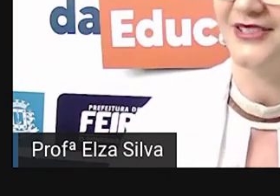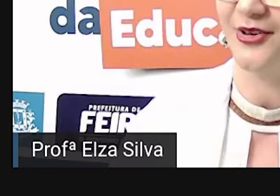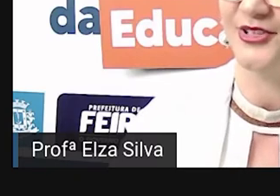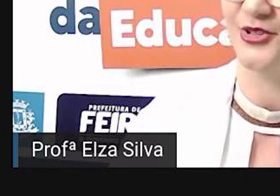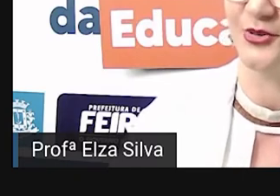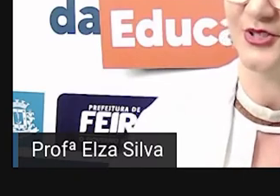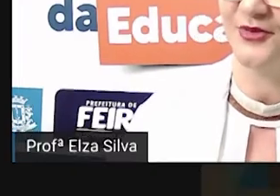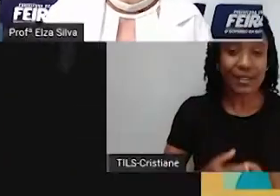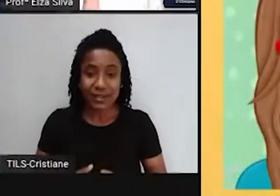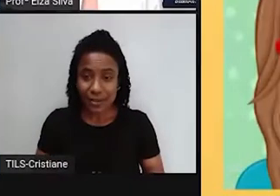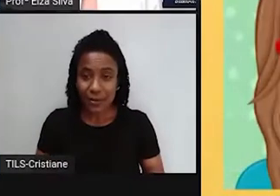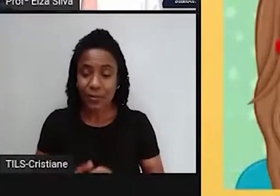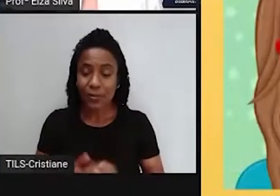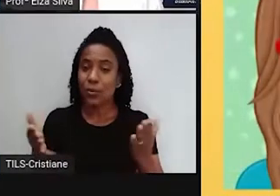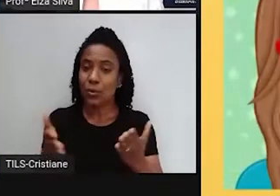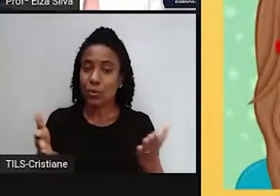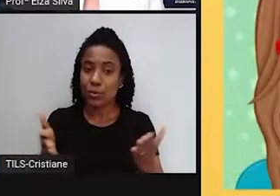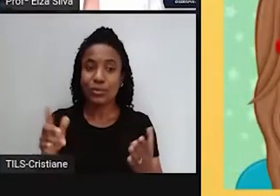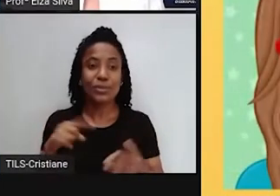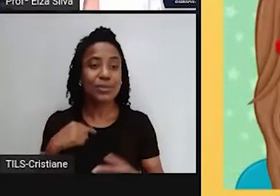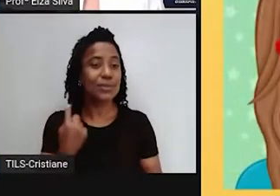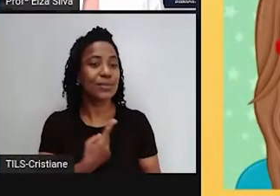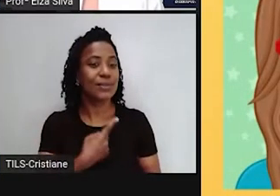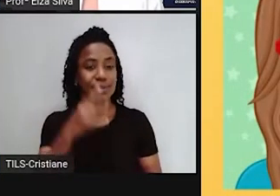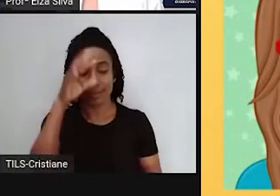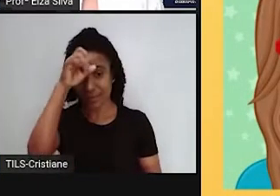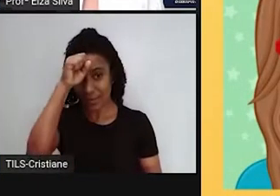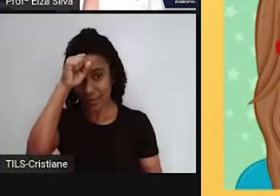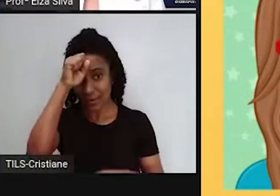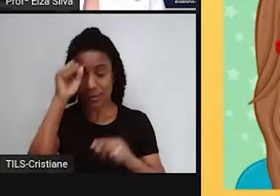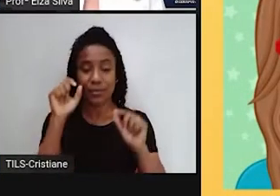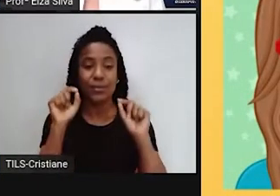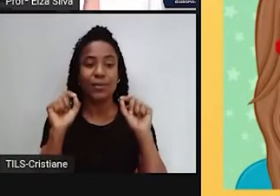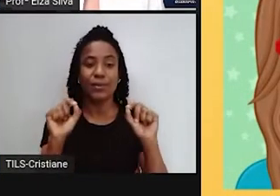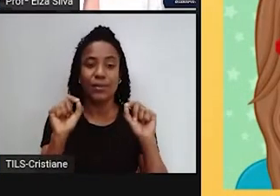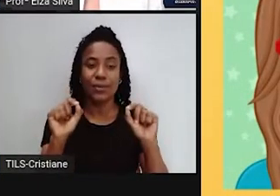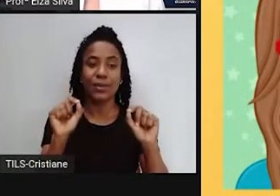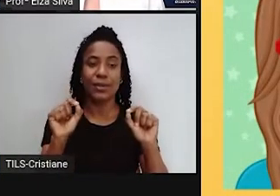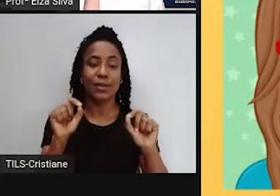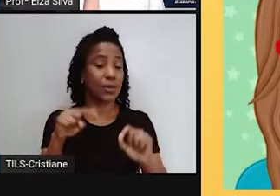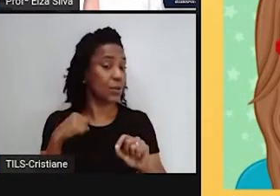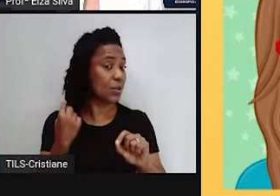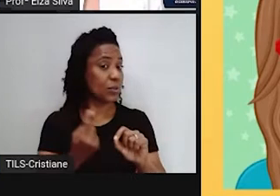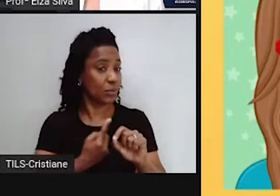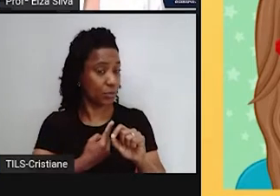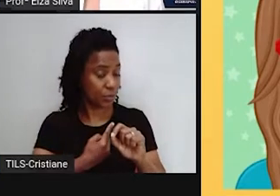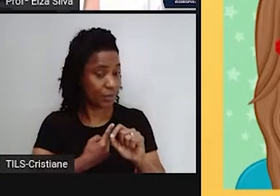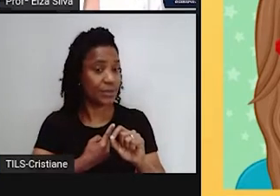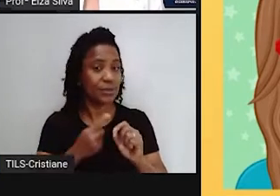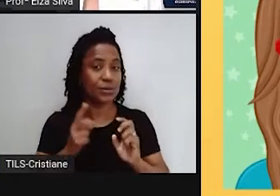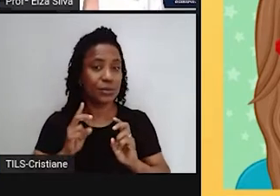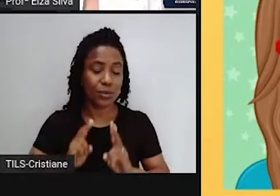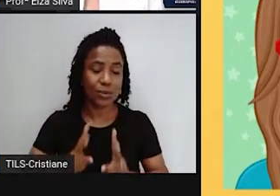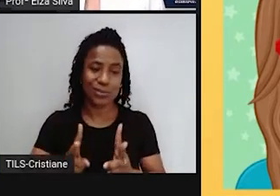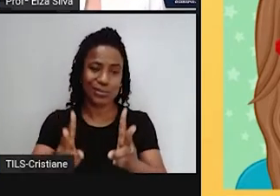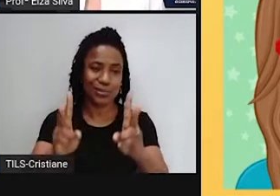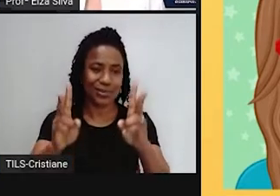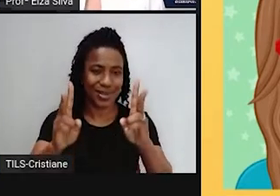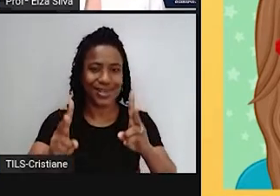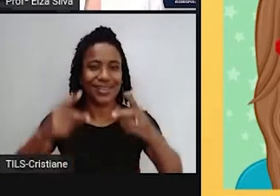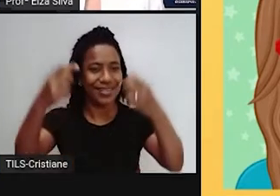na nossa aula de hoje, vamos falar sobre o quê? Vamos continuar o debate a respeito das